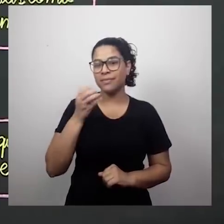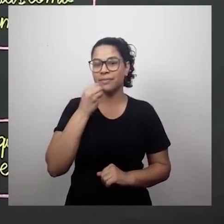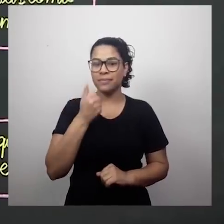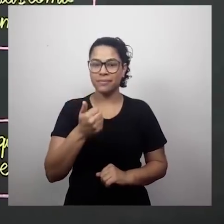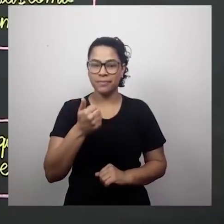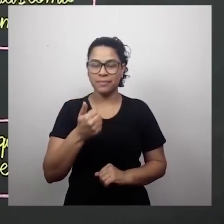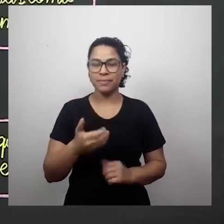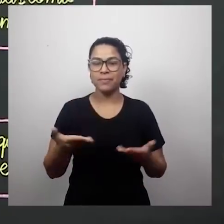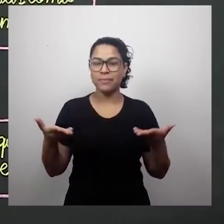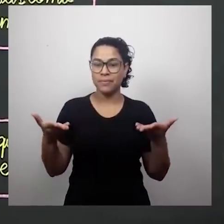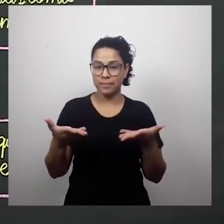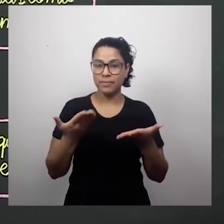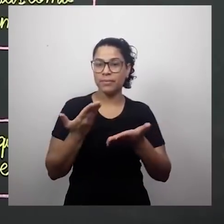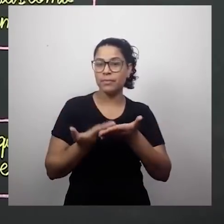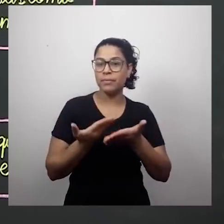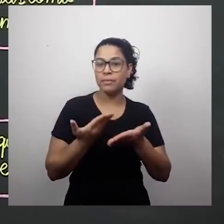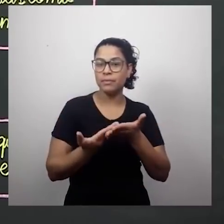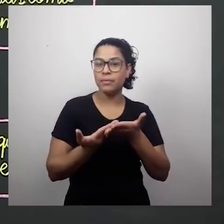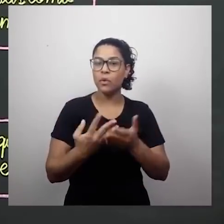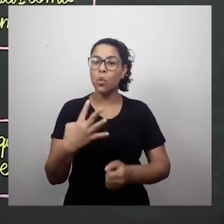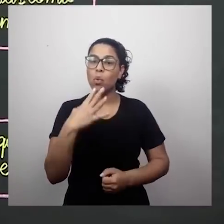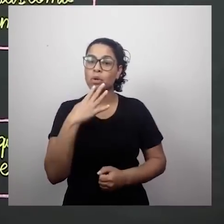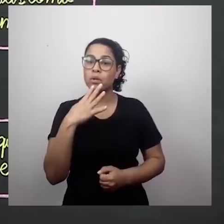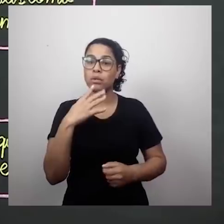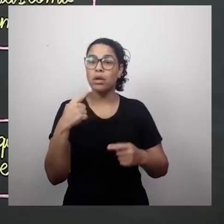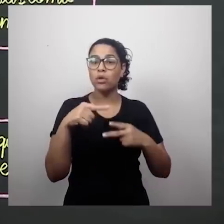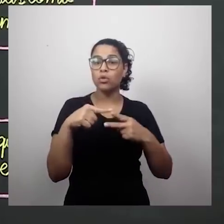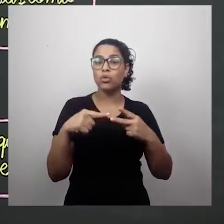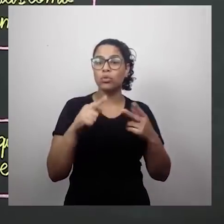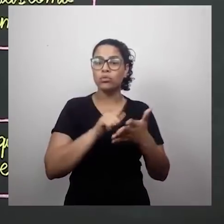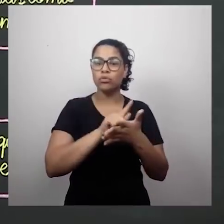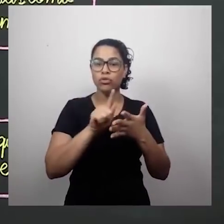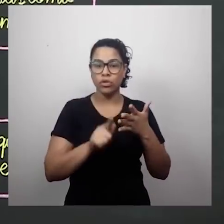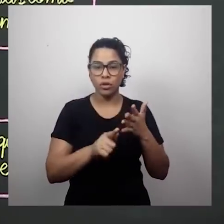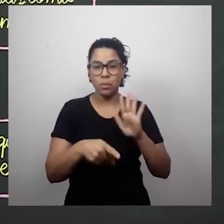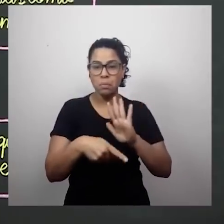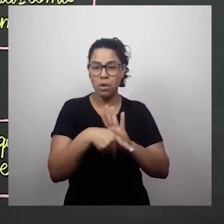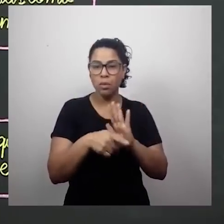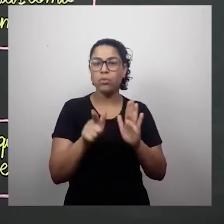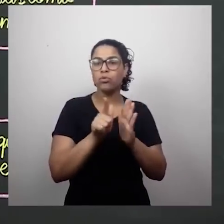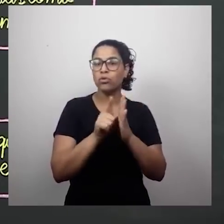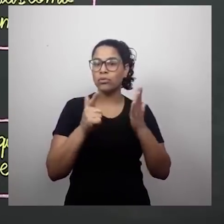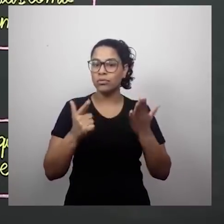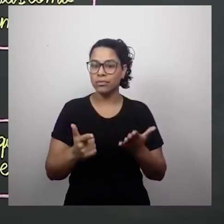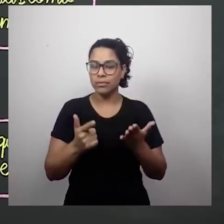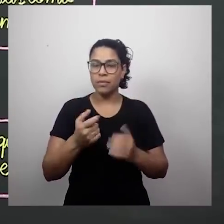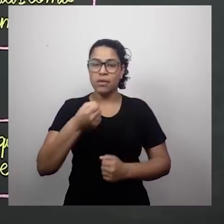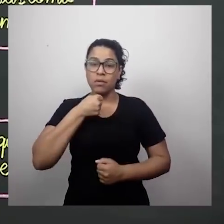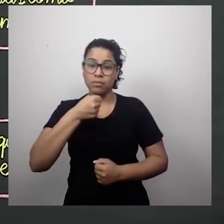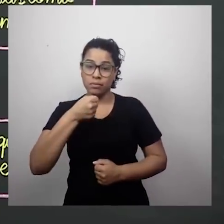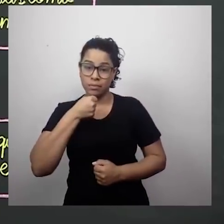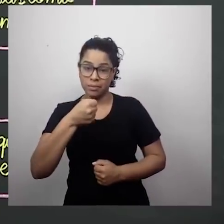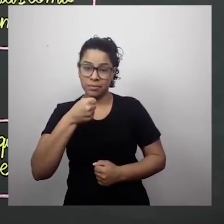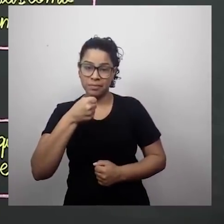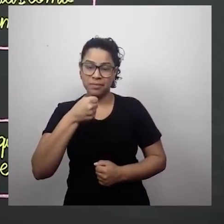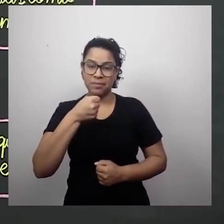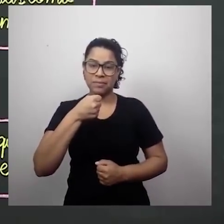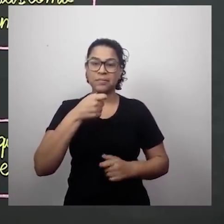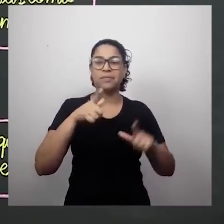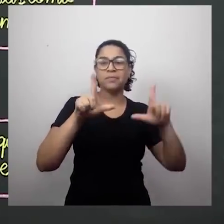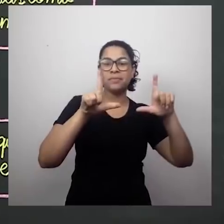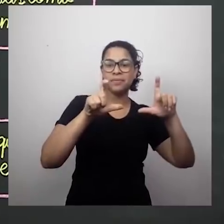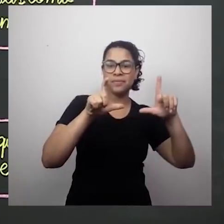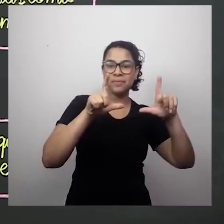Olá, tudo bem? Na aula de hoje a gente vai conhecer dois gêneros do domínio jornalístico, a reportagem e a